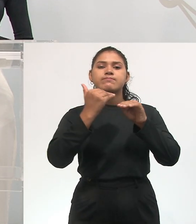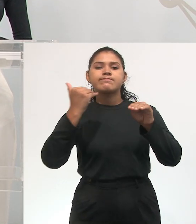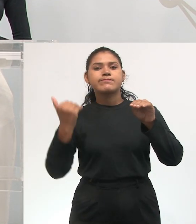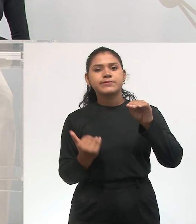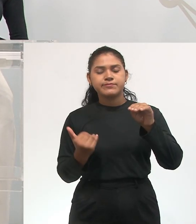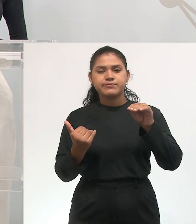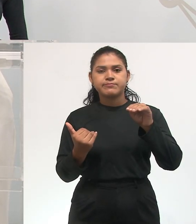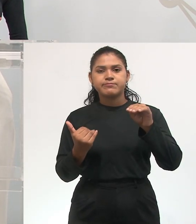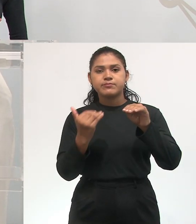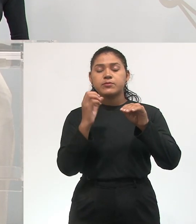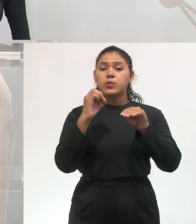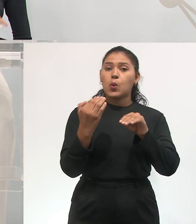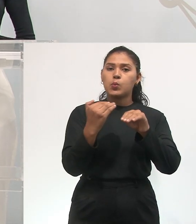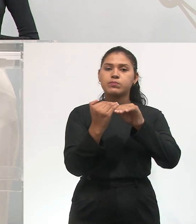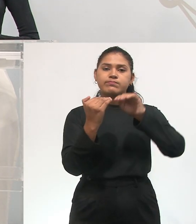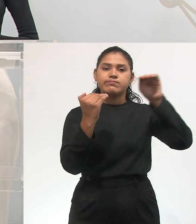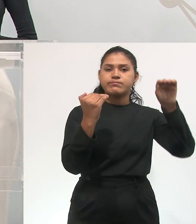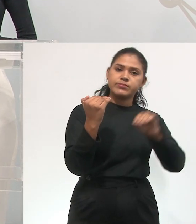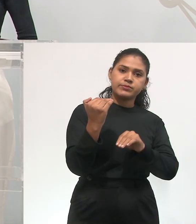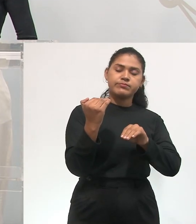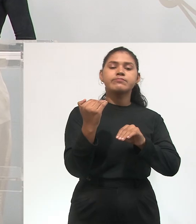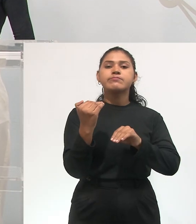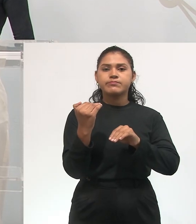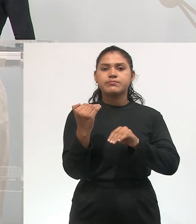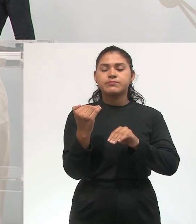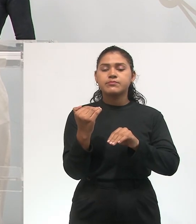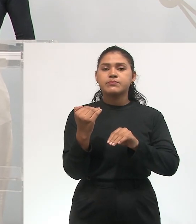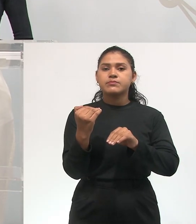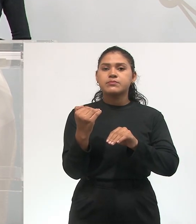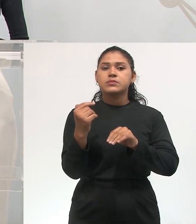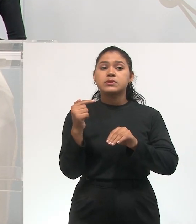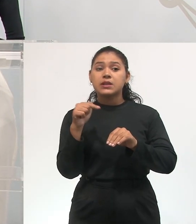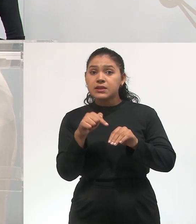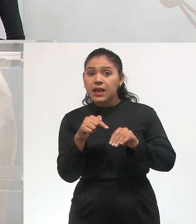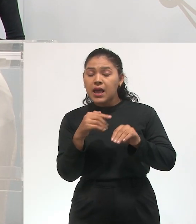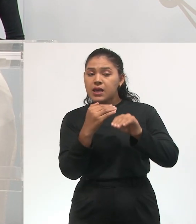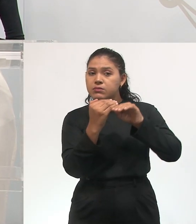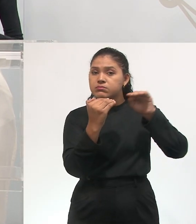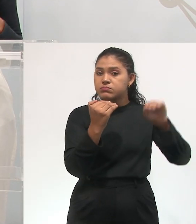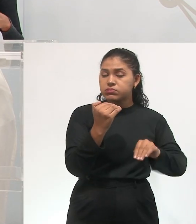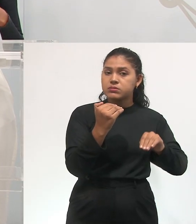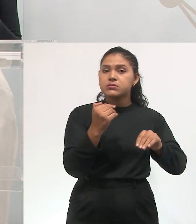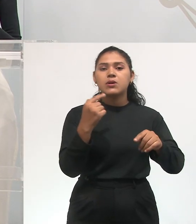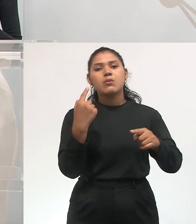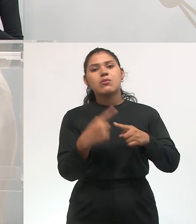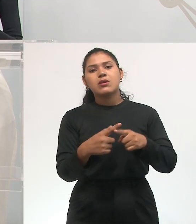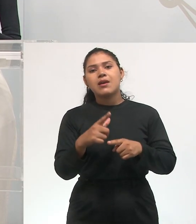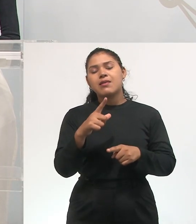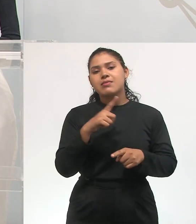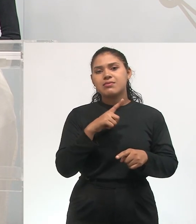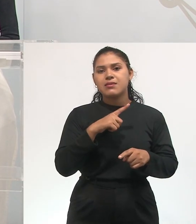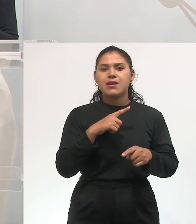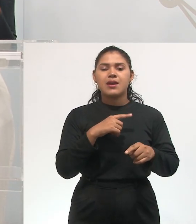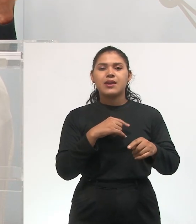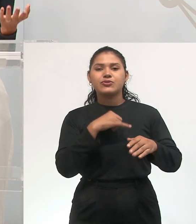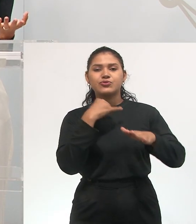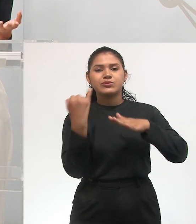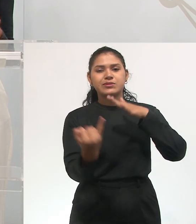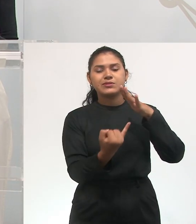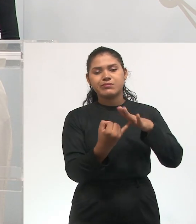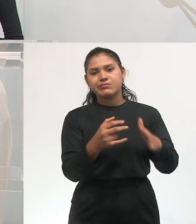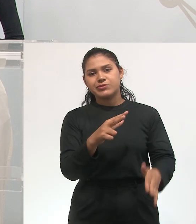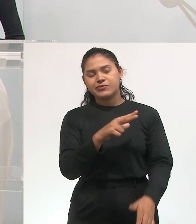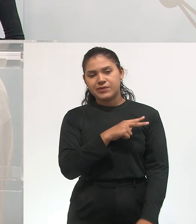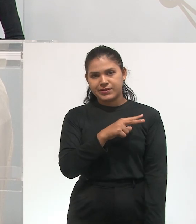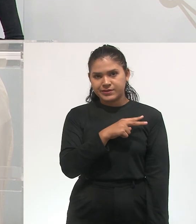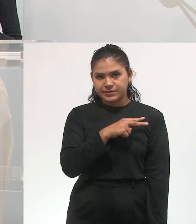sociais, elas só existem porque existem a propriedade privada. Se não houvesse a propriedade privada, na